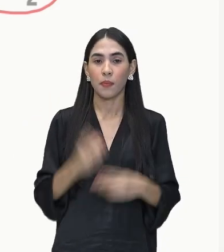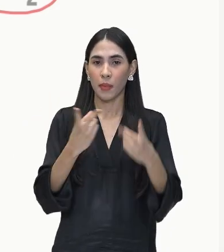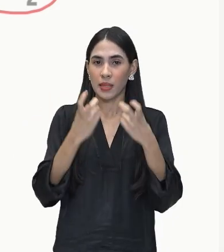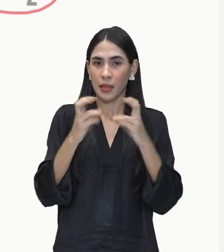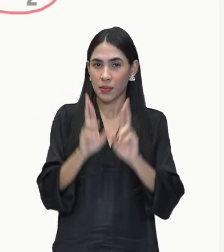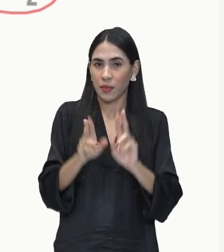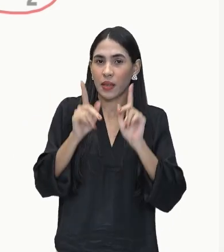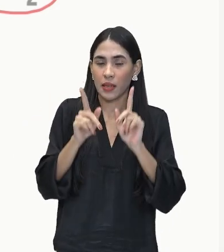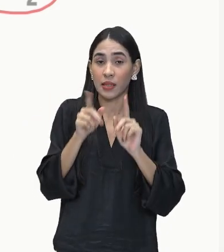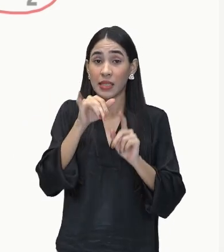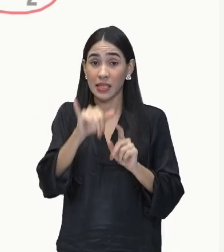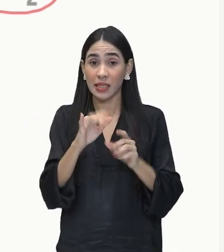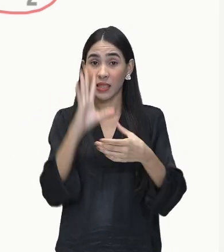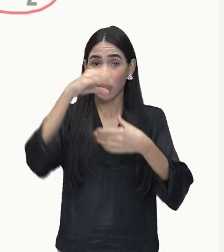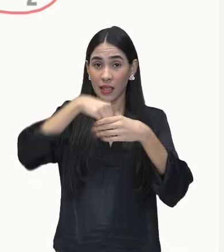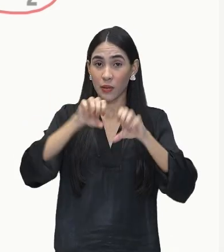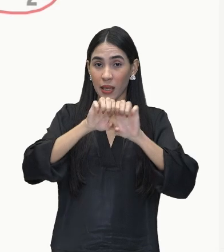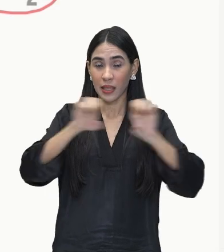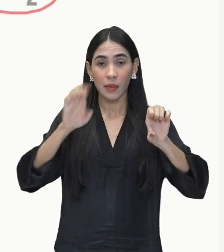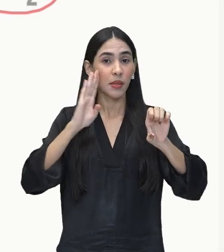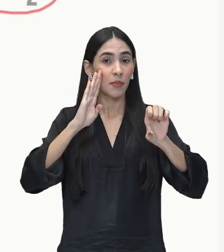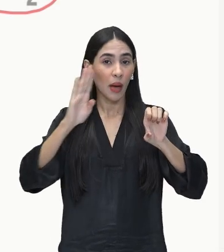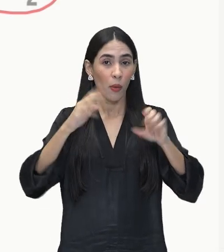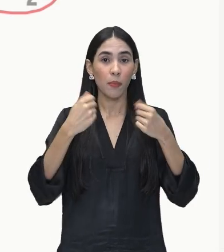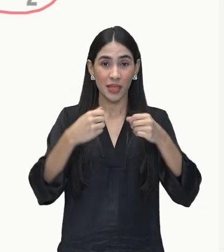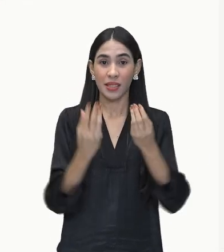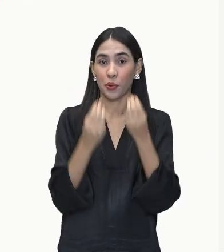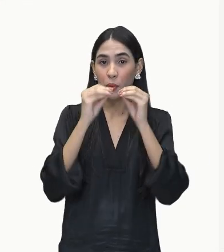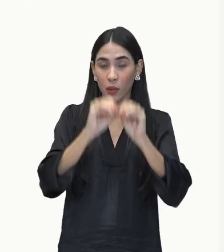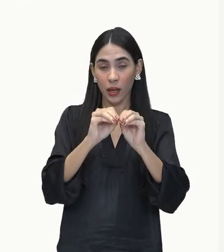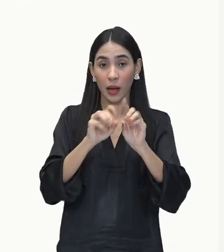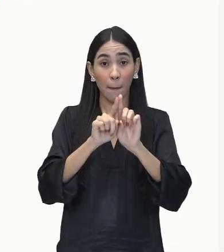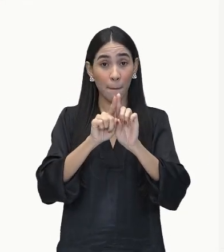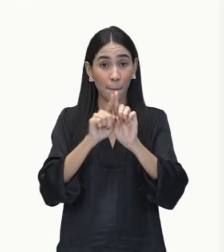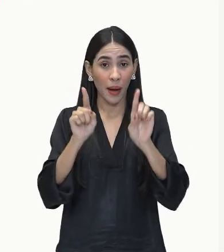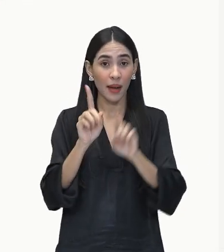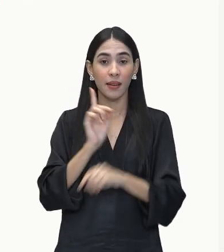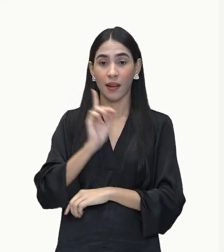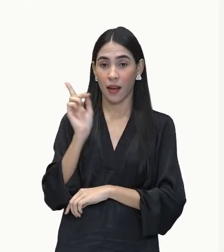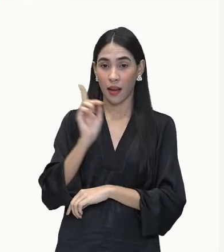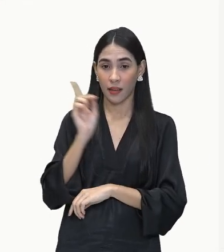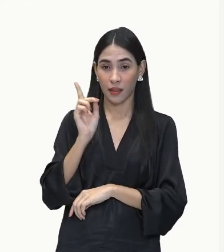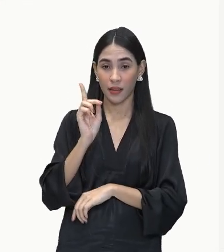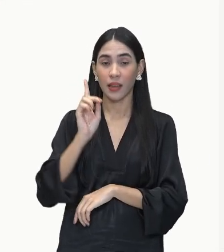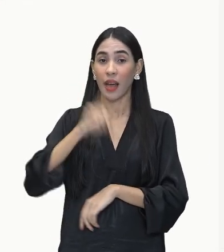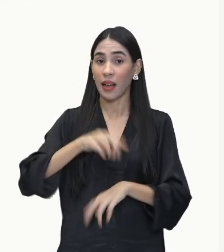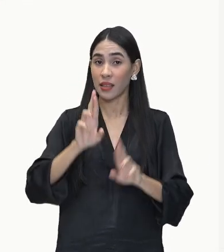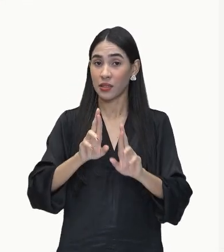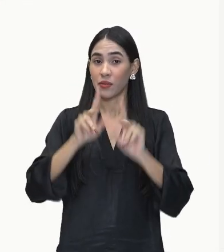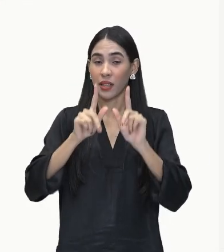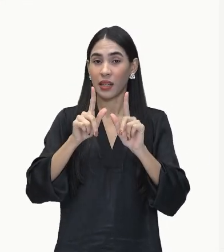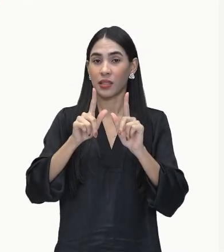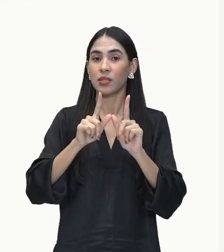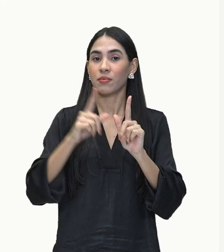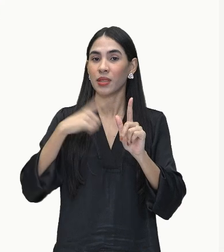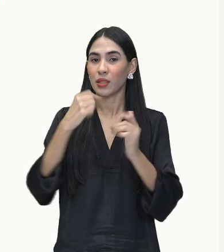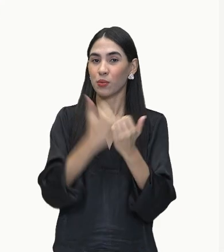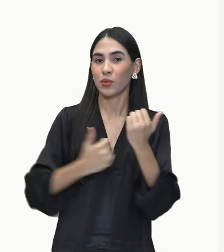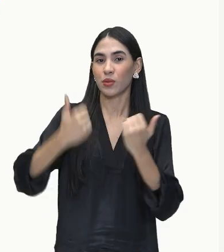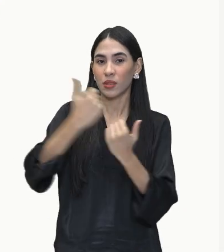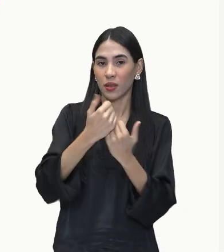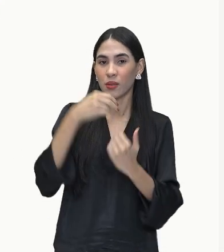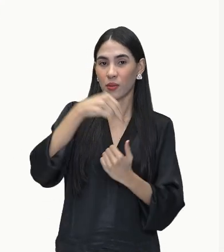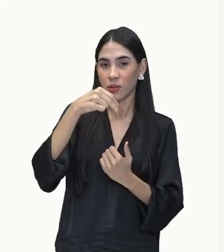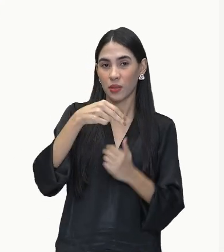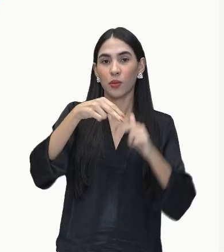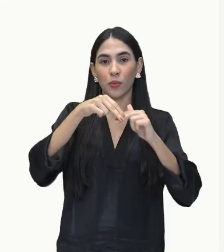Se ele estivesse na cadeia principal, a gente tem que informar aqui, ó. Mas, nesse caso, está sendo substituído no nitrogênio. Por isso que eu tenho que